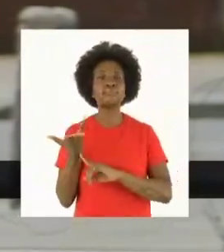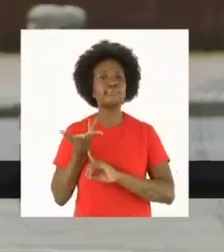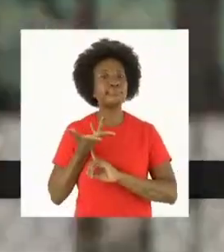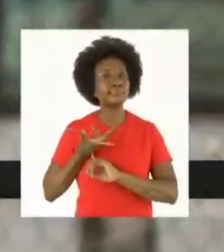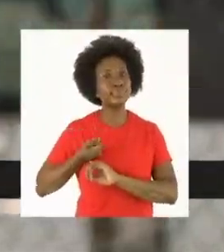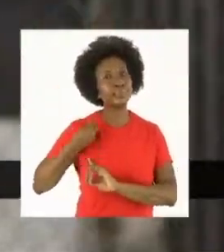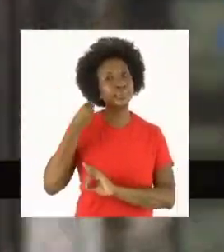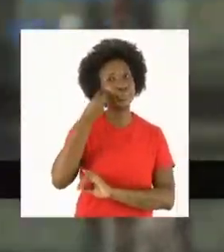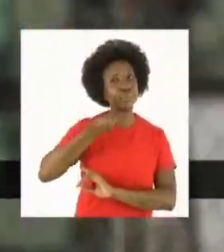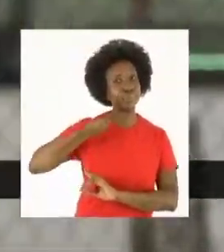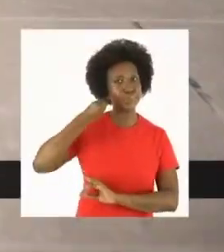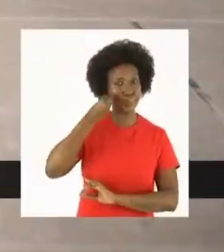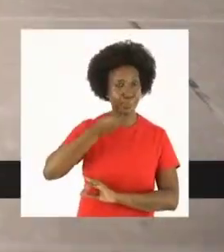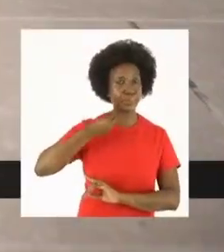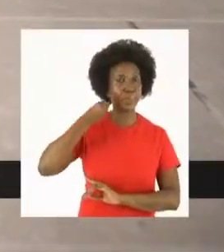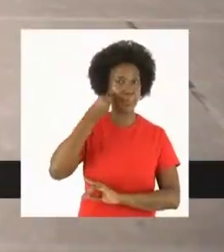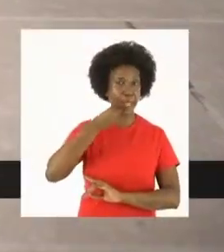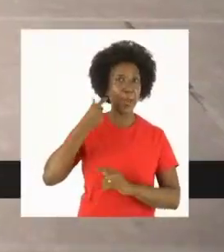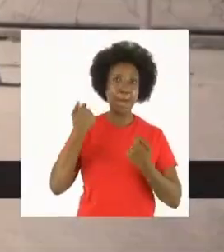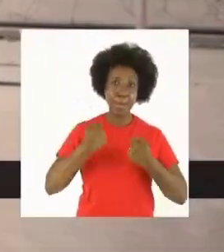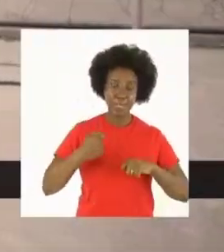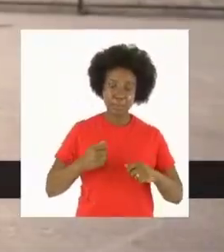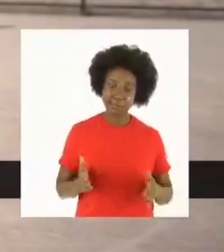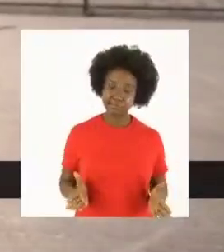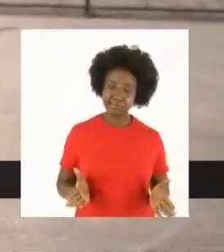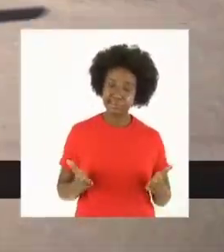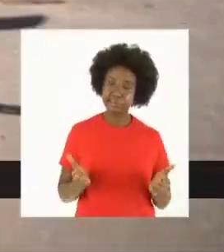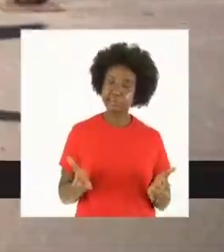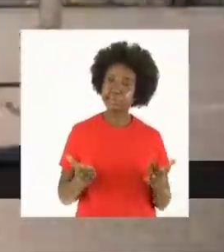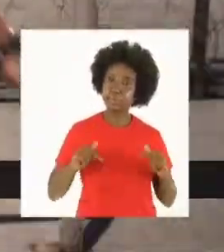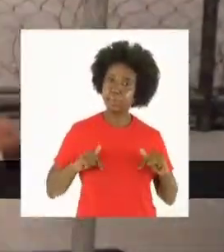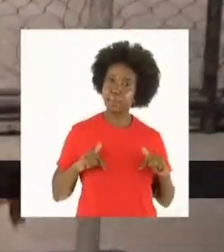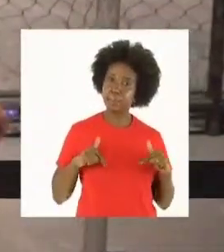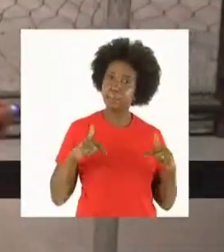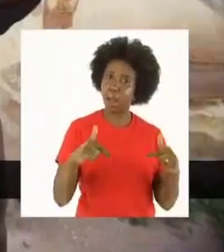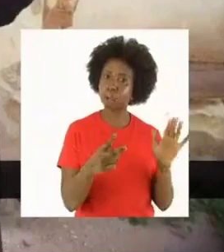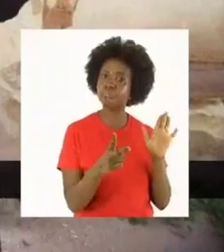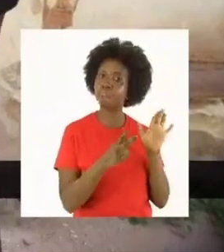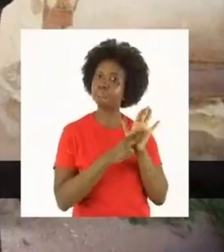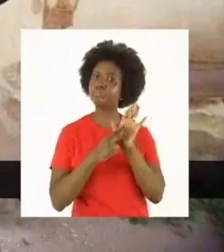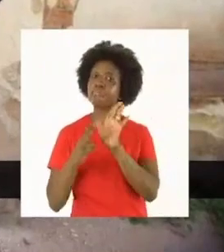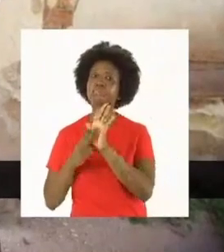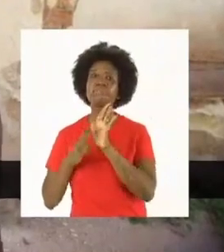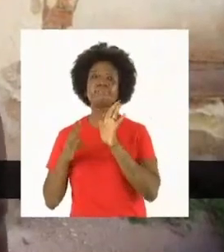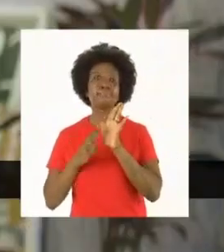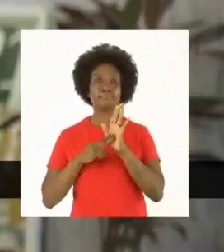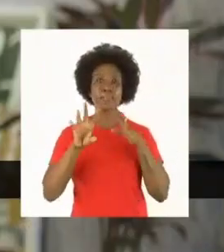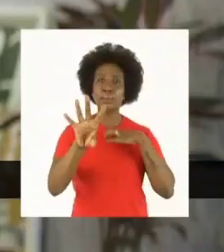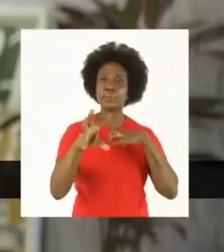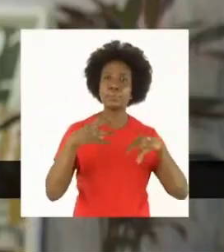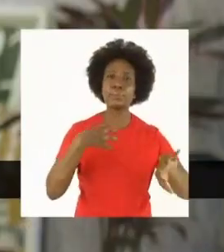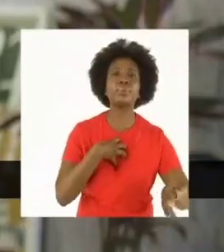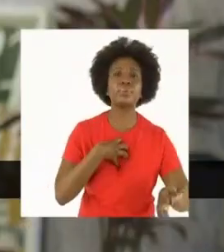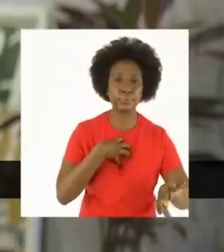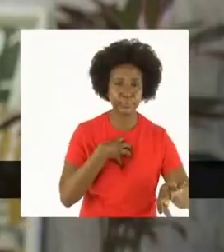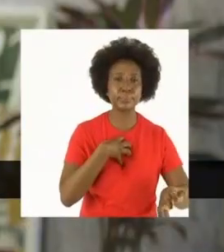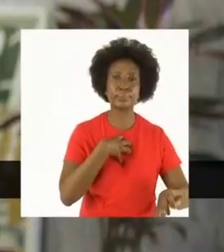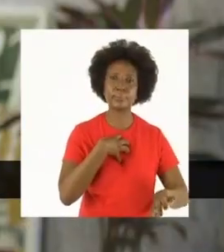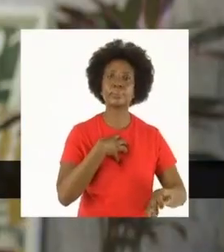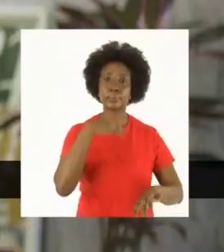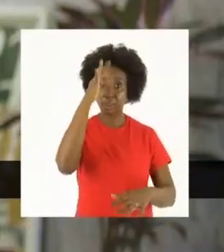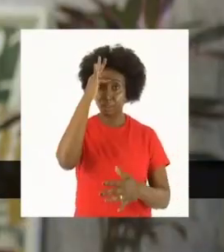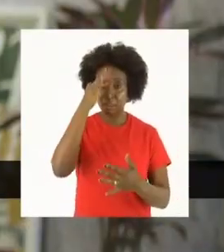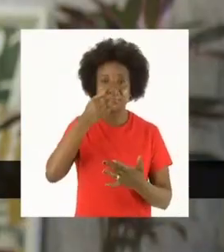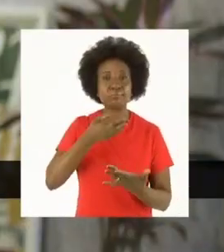artista jovem ou experiente que precisa de estímulo para seguir nos provando o quanto vale viver